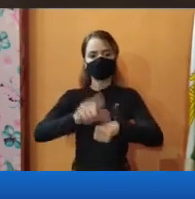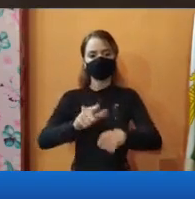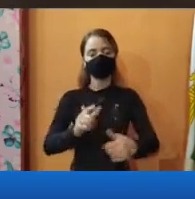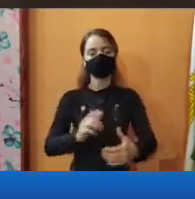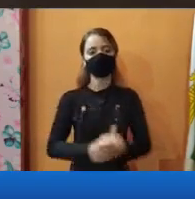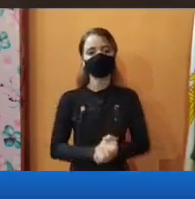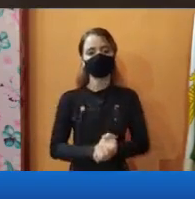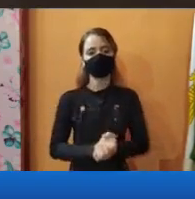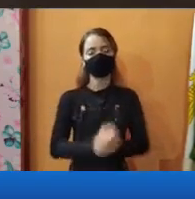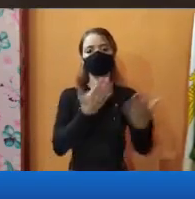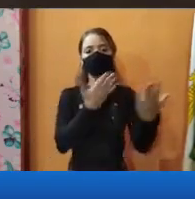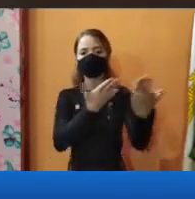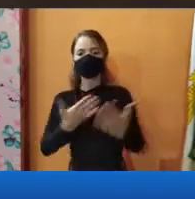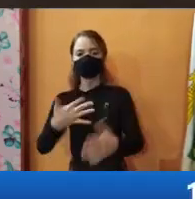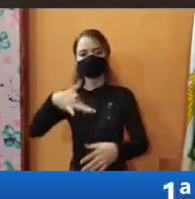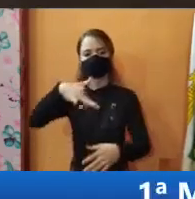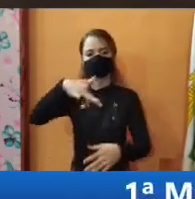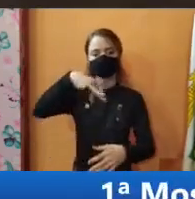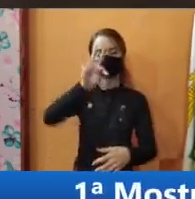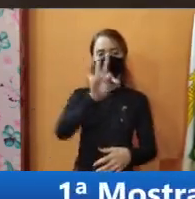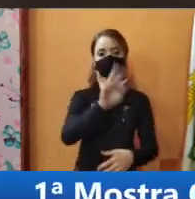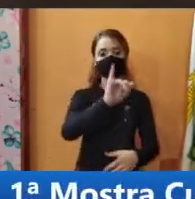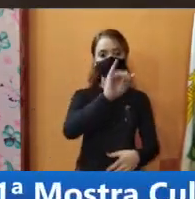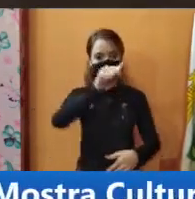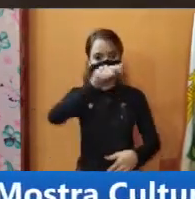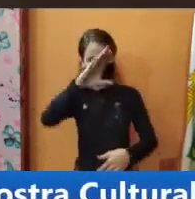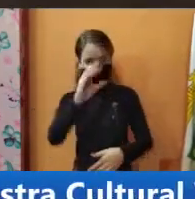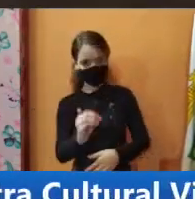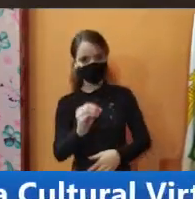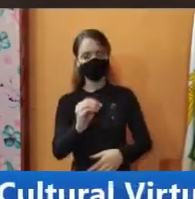Eu convidaria Tiago,